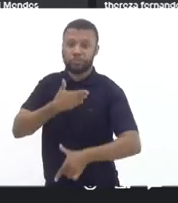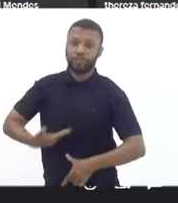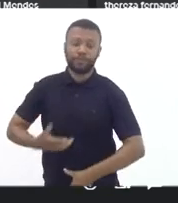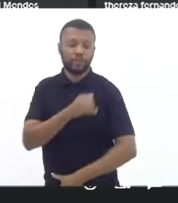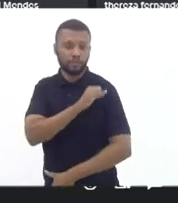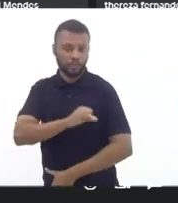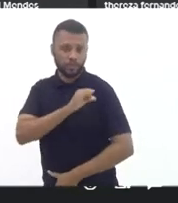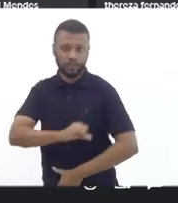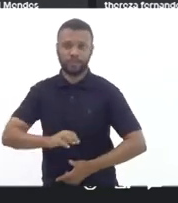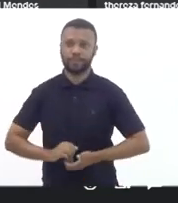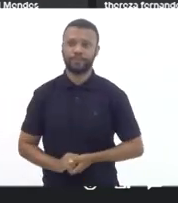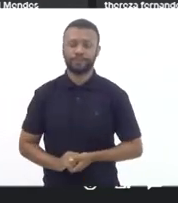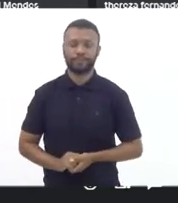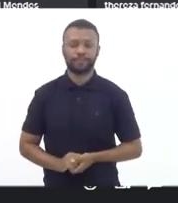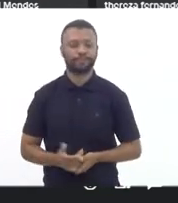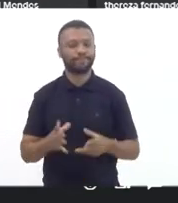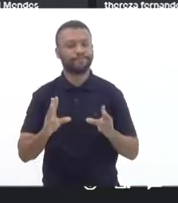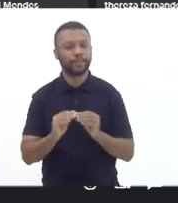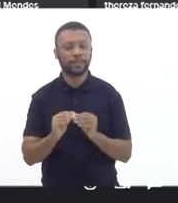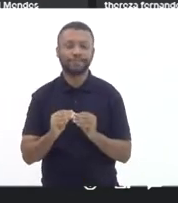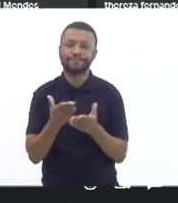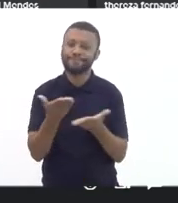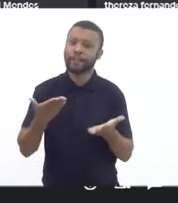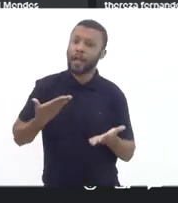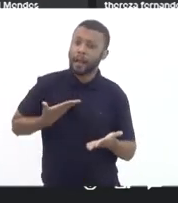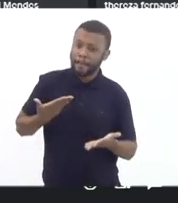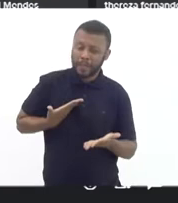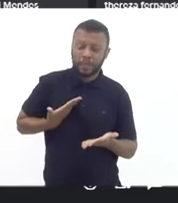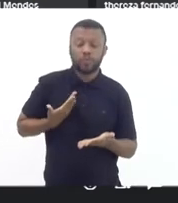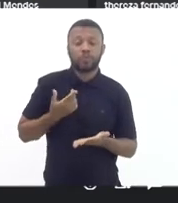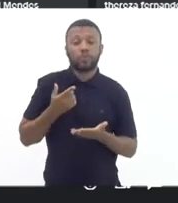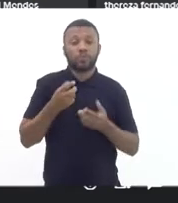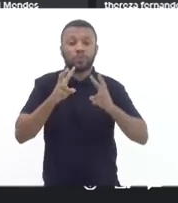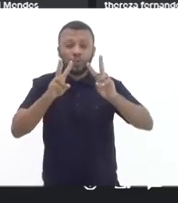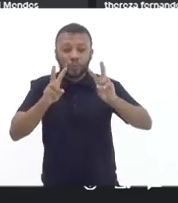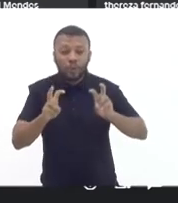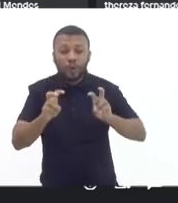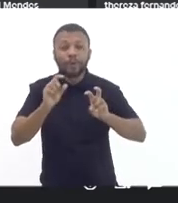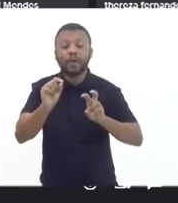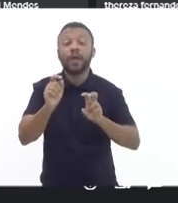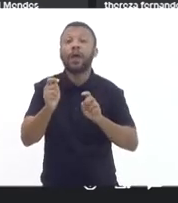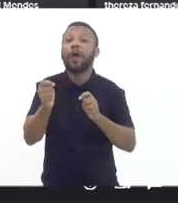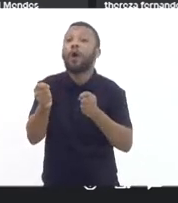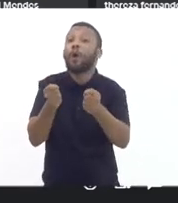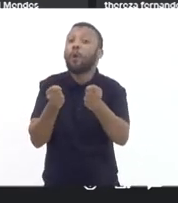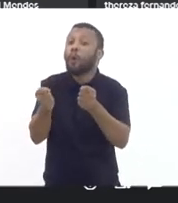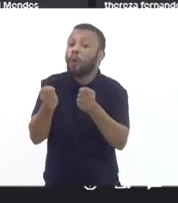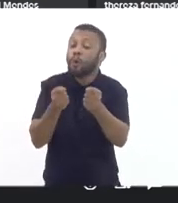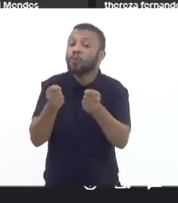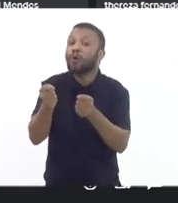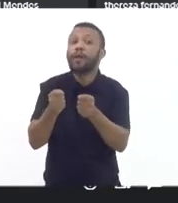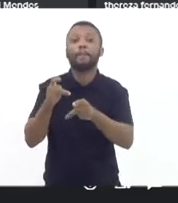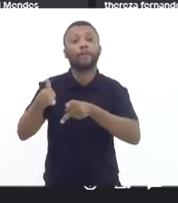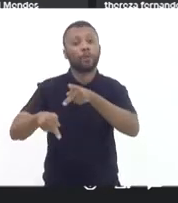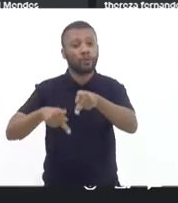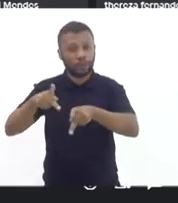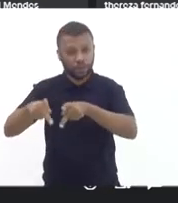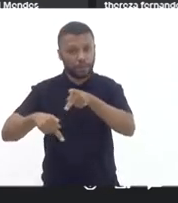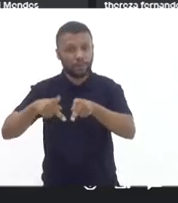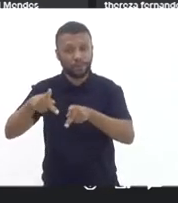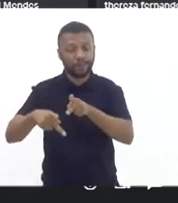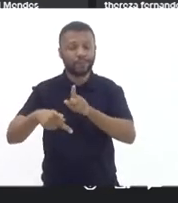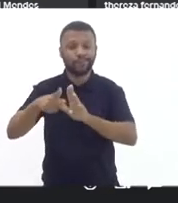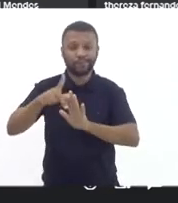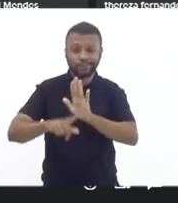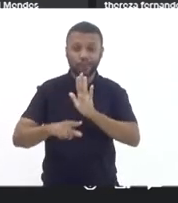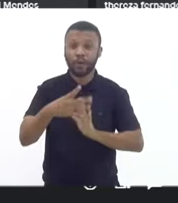possível. Afinal, amigos queridos, controle populacional não pode se dar por números. E a Lei 8145, numa